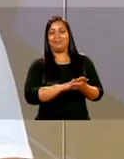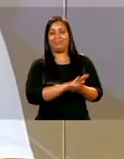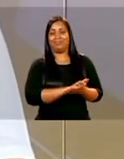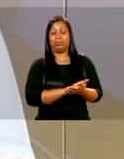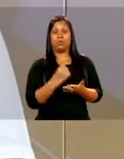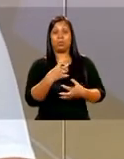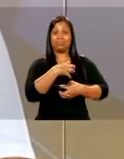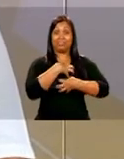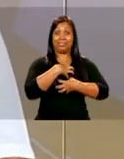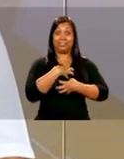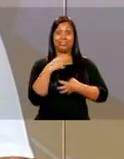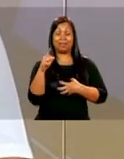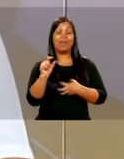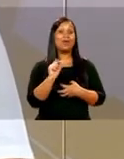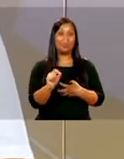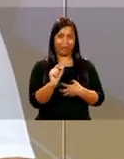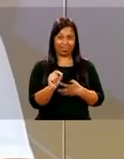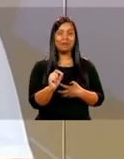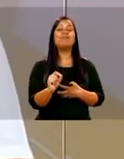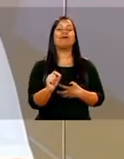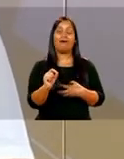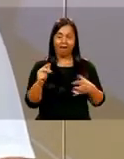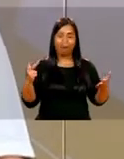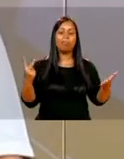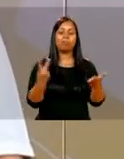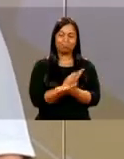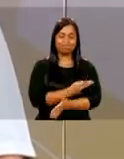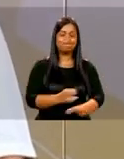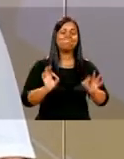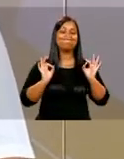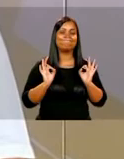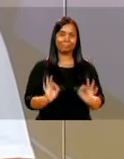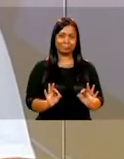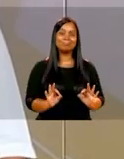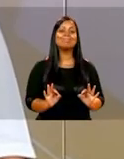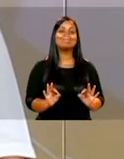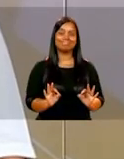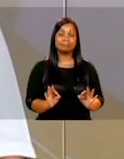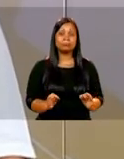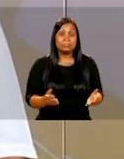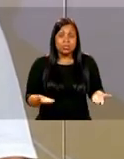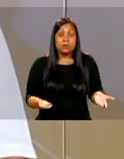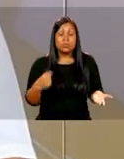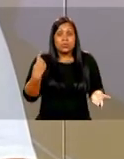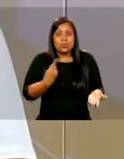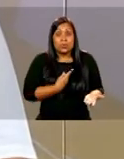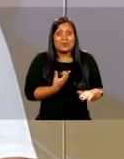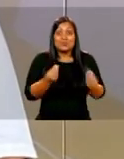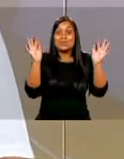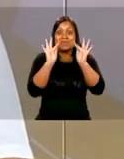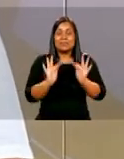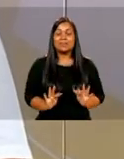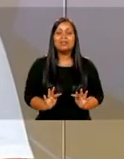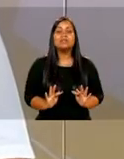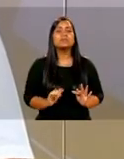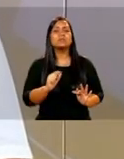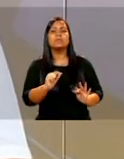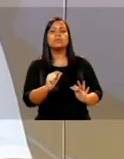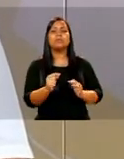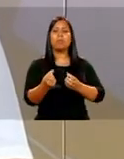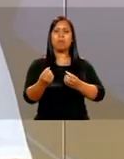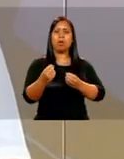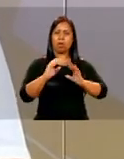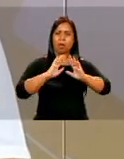que a gente sente lá é que realmente isso acontece, né? E está ali. Então, assim, nós ficamos muito felizes quando as escolas